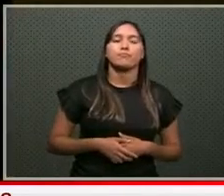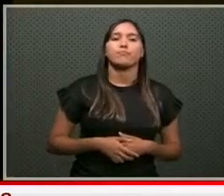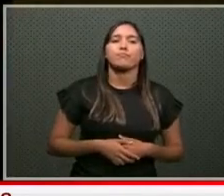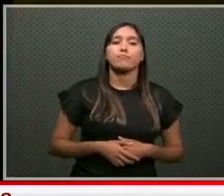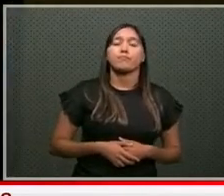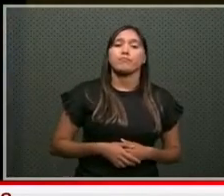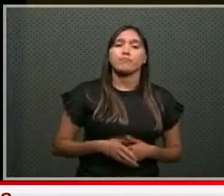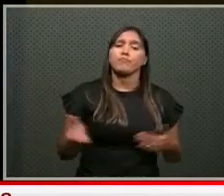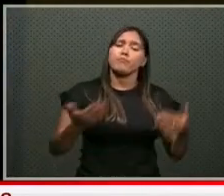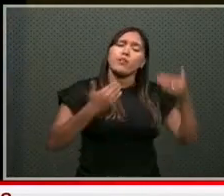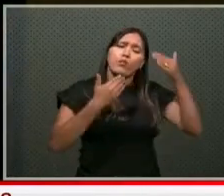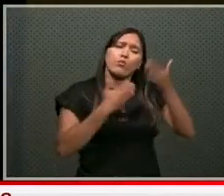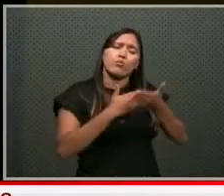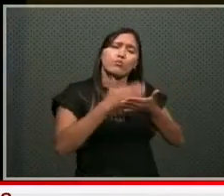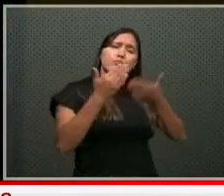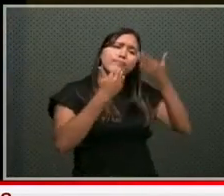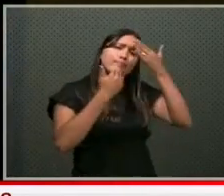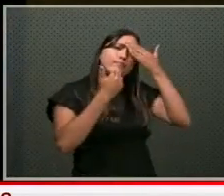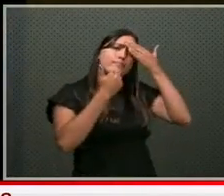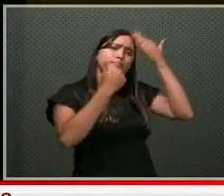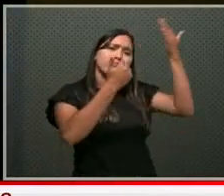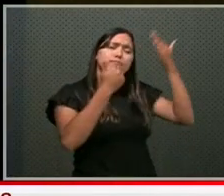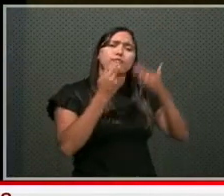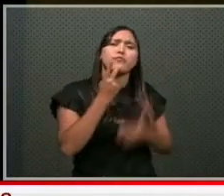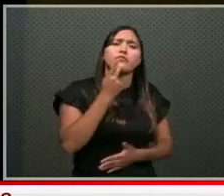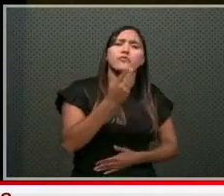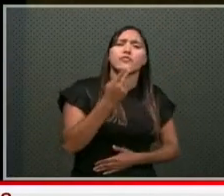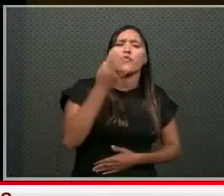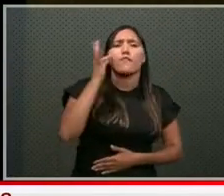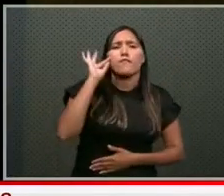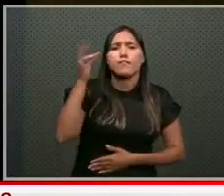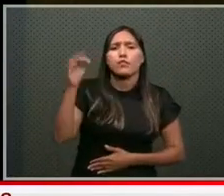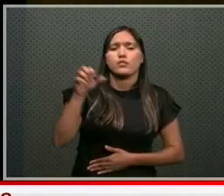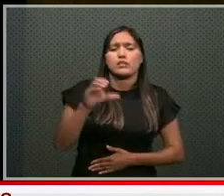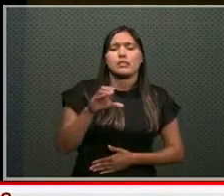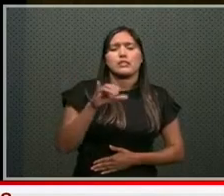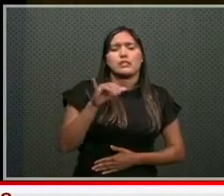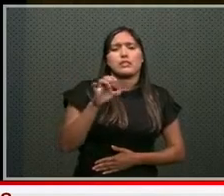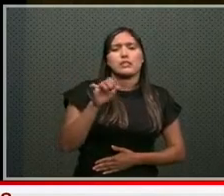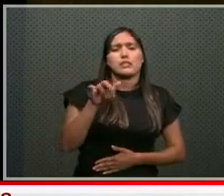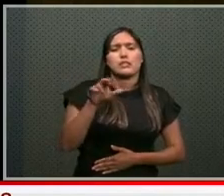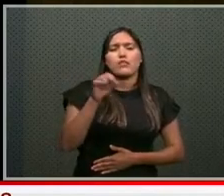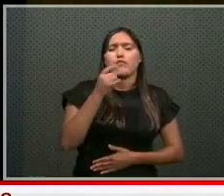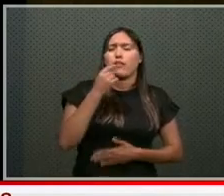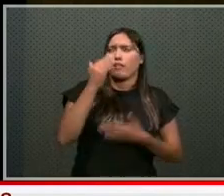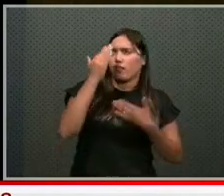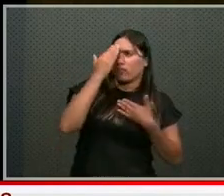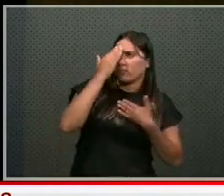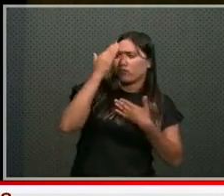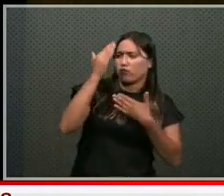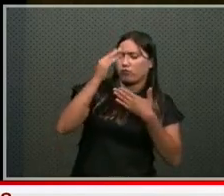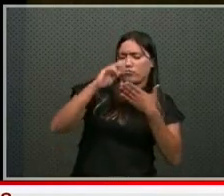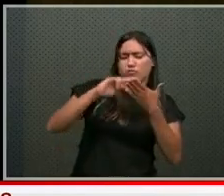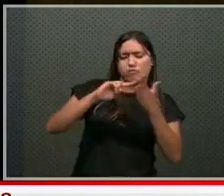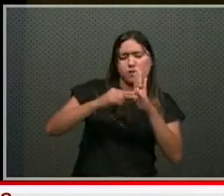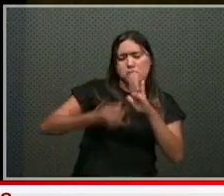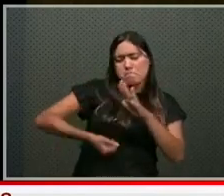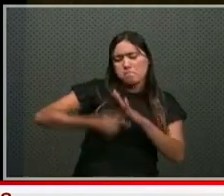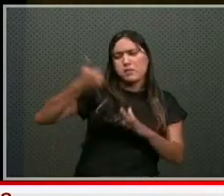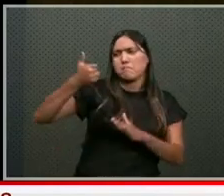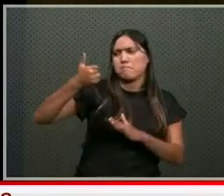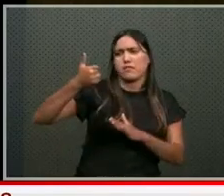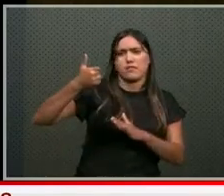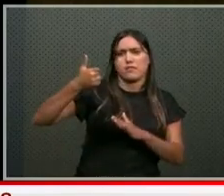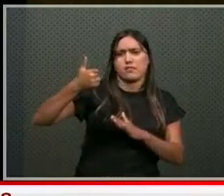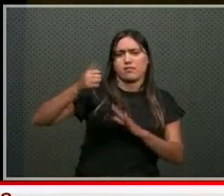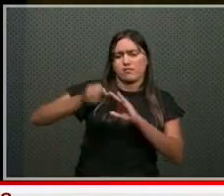iniciar agradecendo né citando filósofo Cícero que dizia que a gratidão não é apenas a primeira das virtudes mas a mãe de